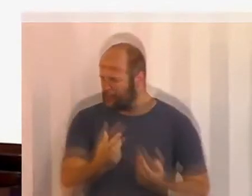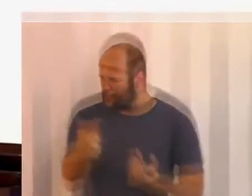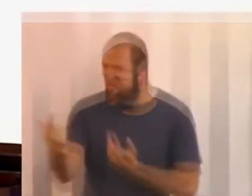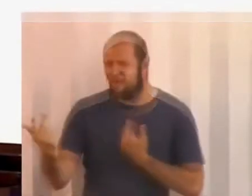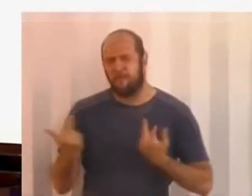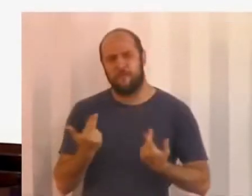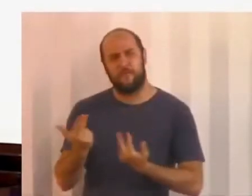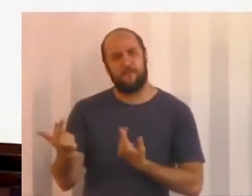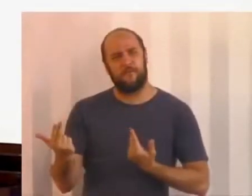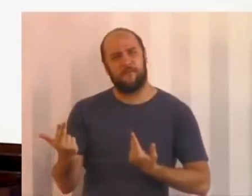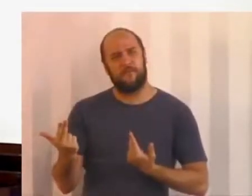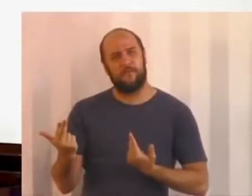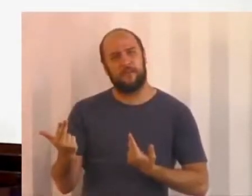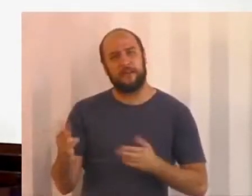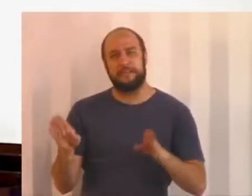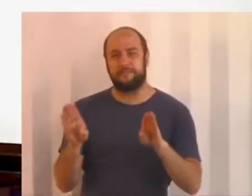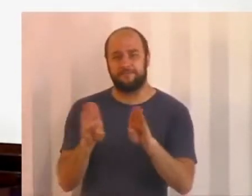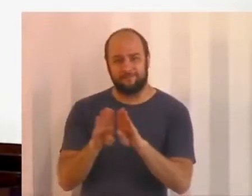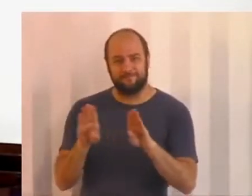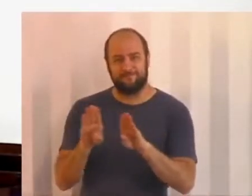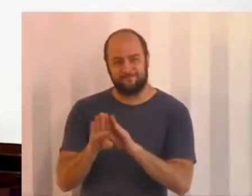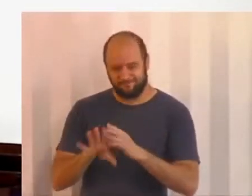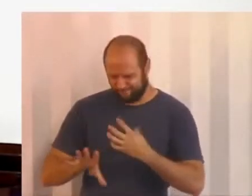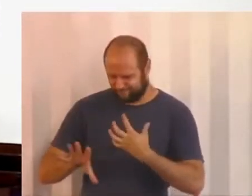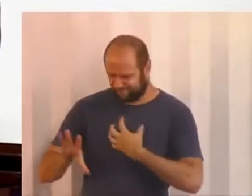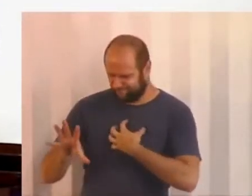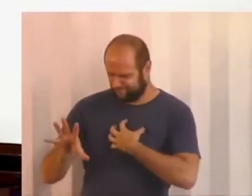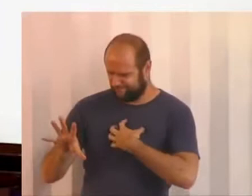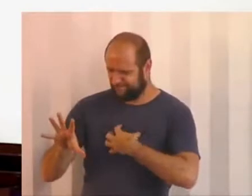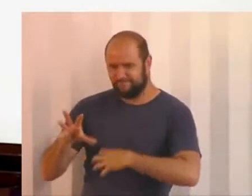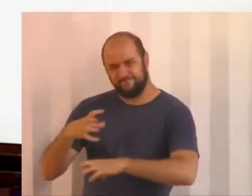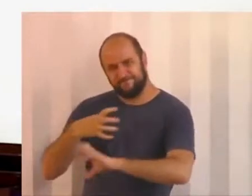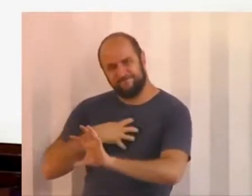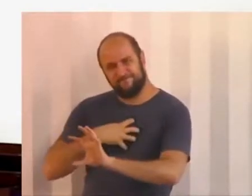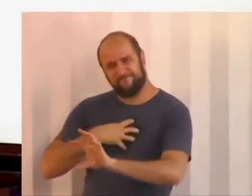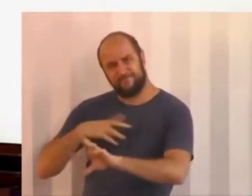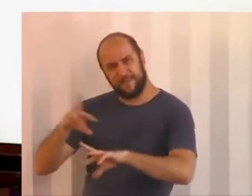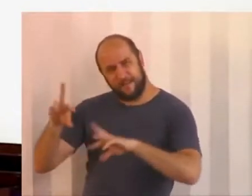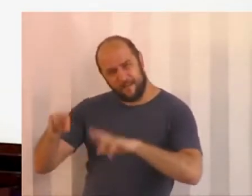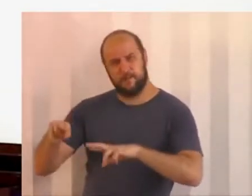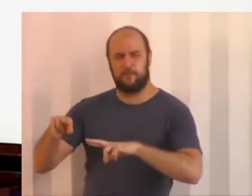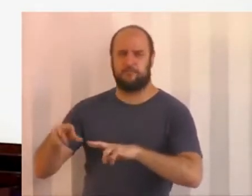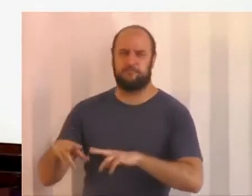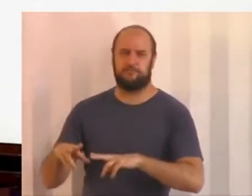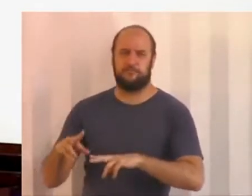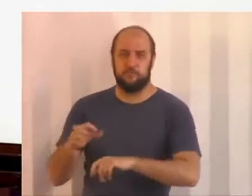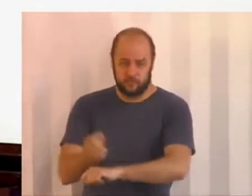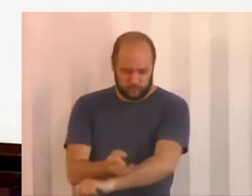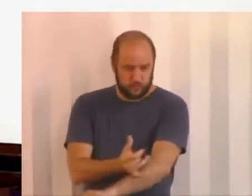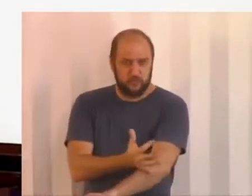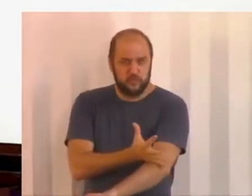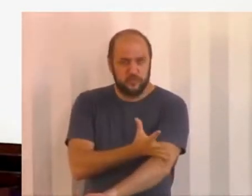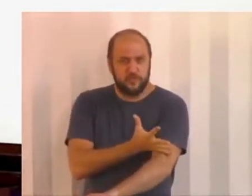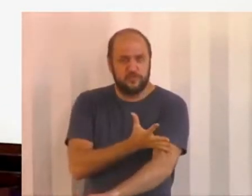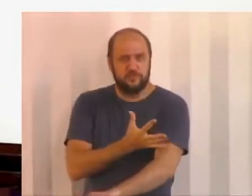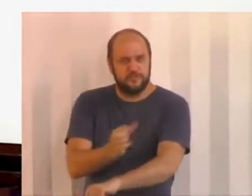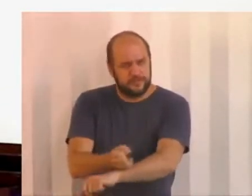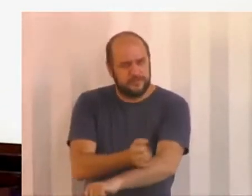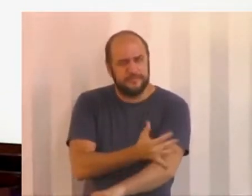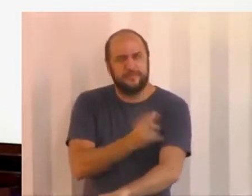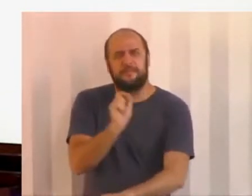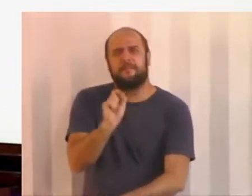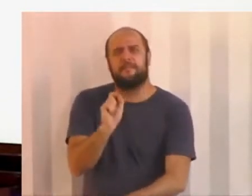também ter o mesmo sentimento. E esse sentimento que ele fala é o mesmo